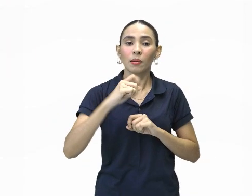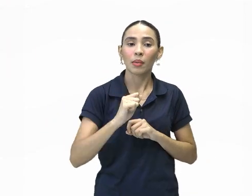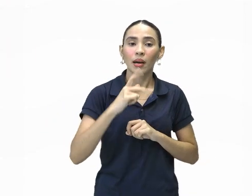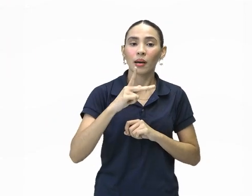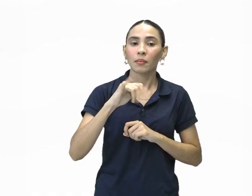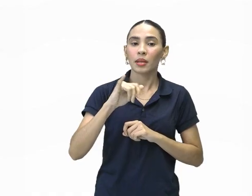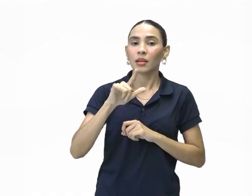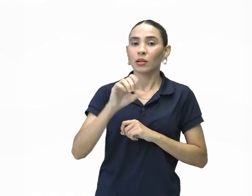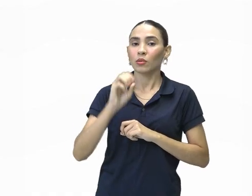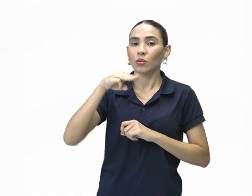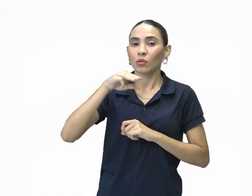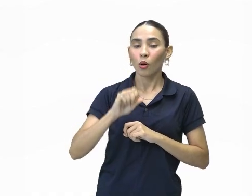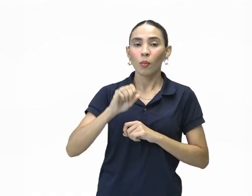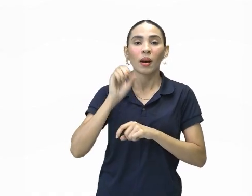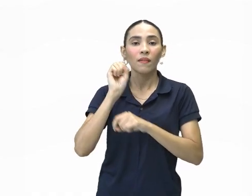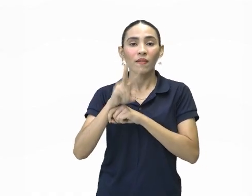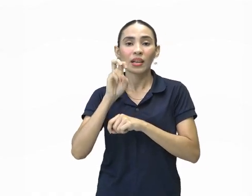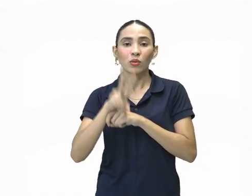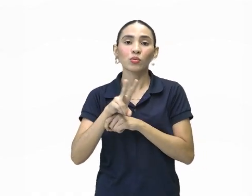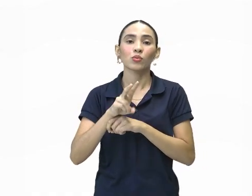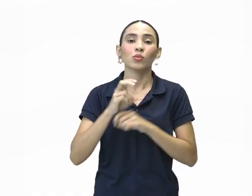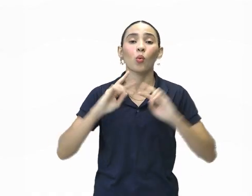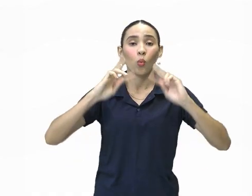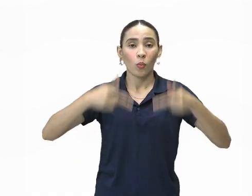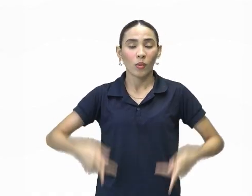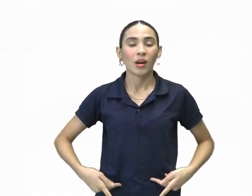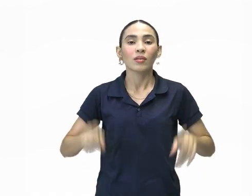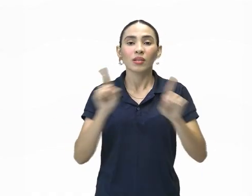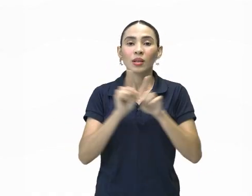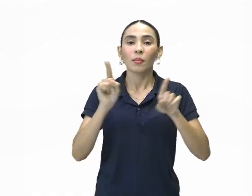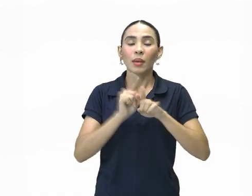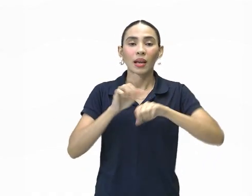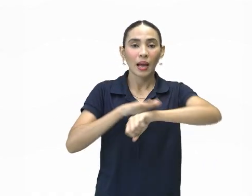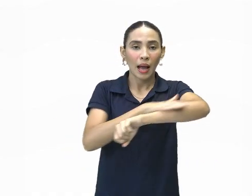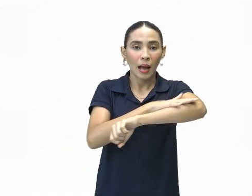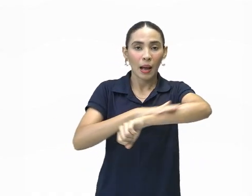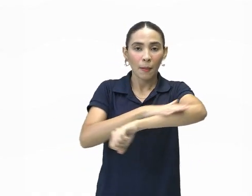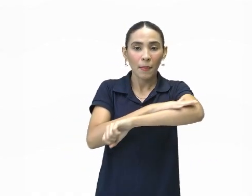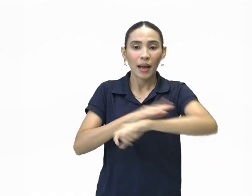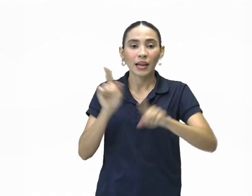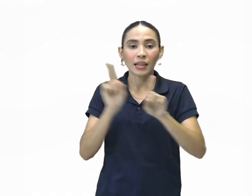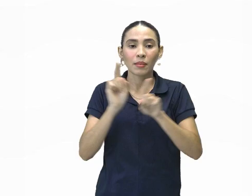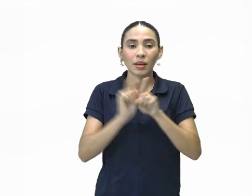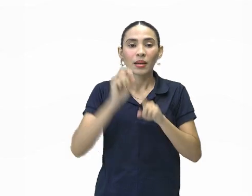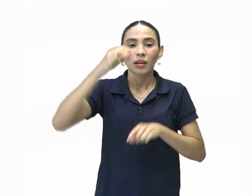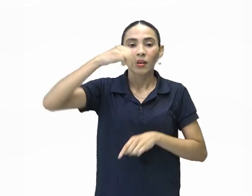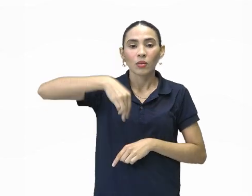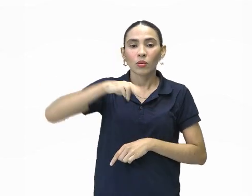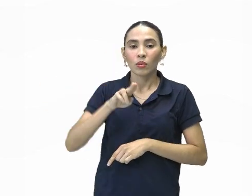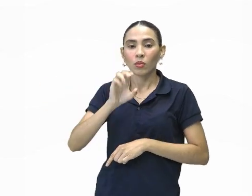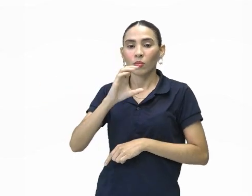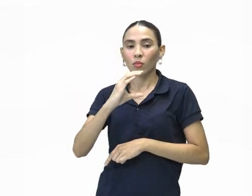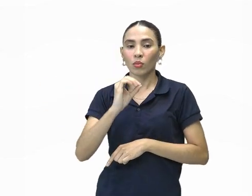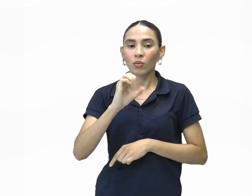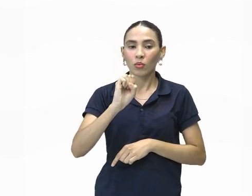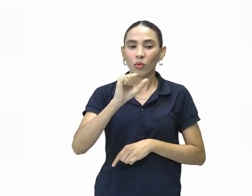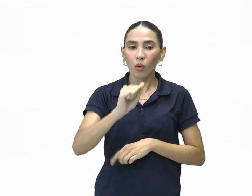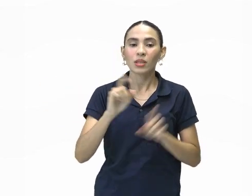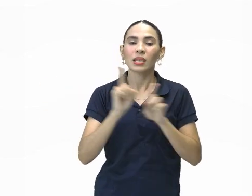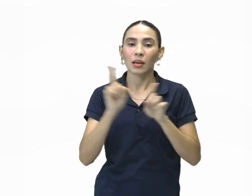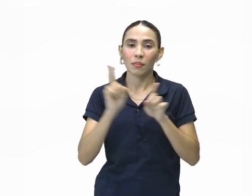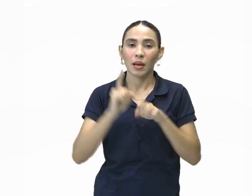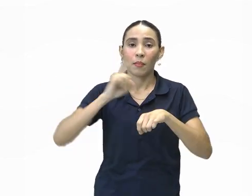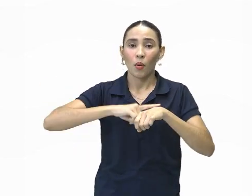vírus humano. Bom, esse vírus, gente, ele afeta a pele e as mucosas, sendo uma infecção também sexualmente